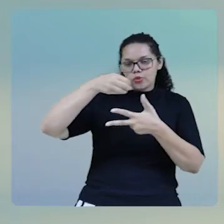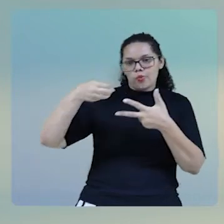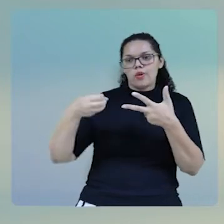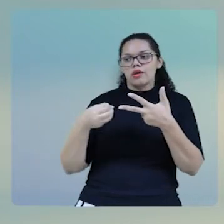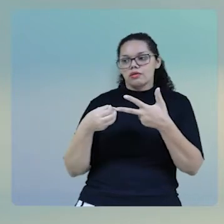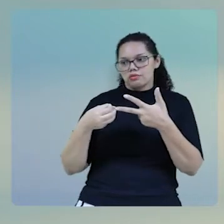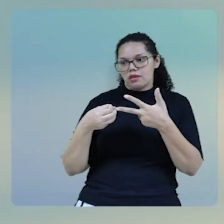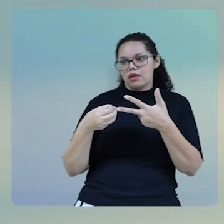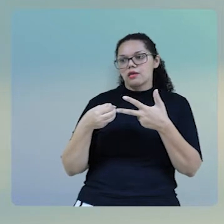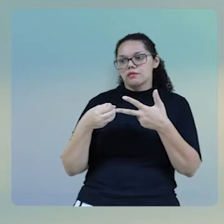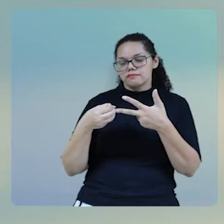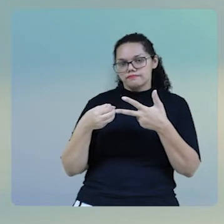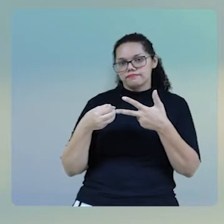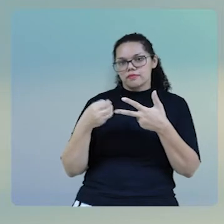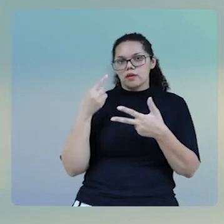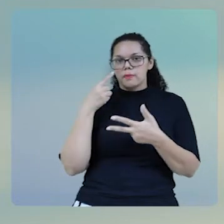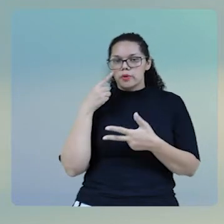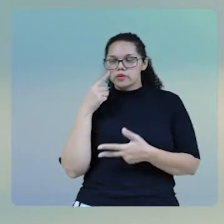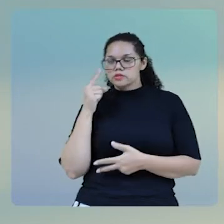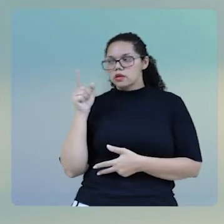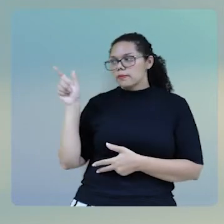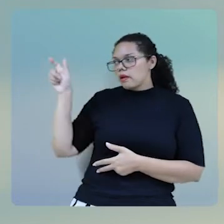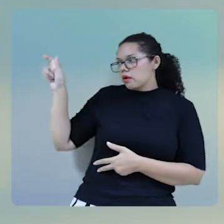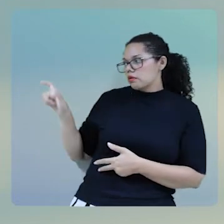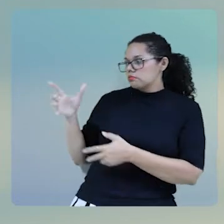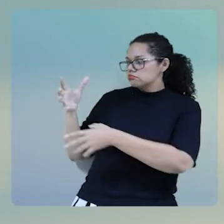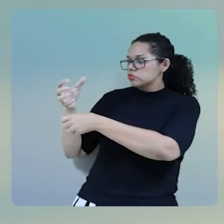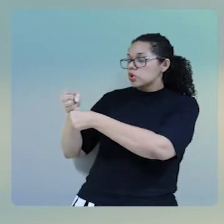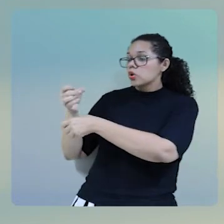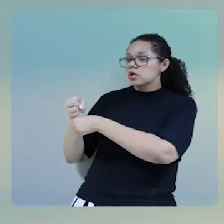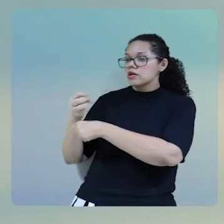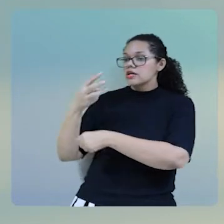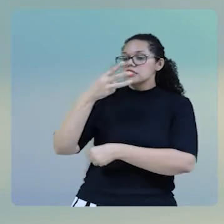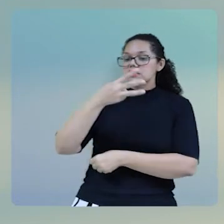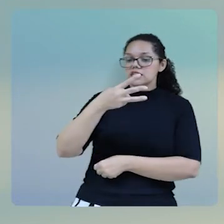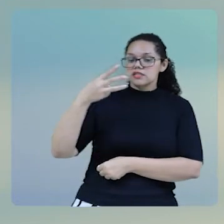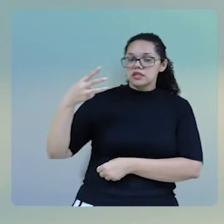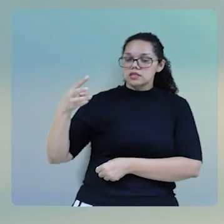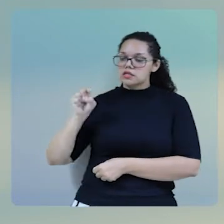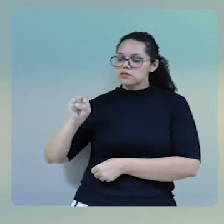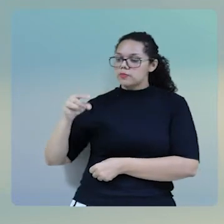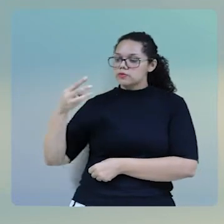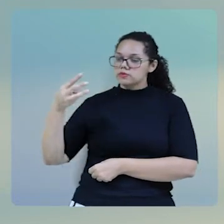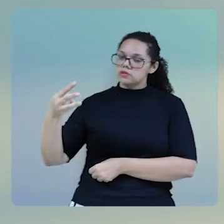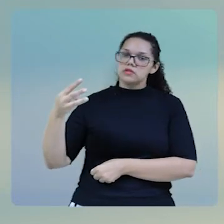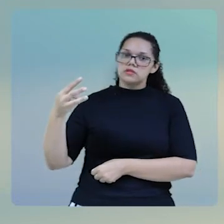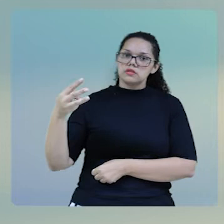que tu vai ter aqui nesse canto aqui, totaliza quanto? 33,3